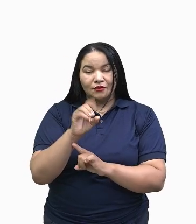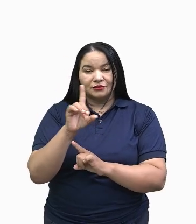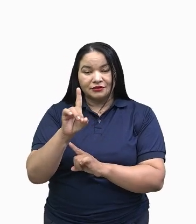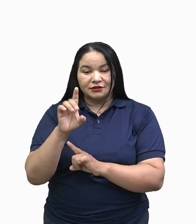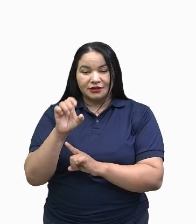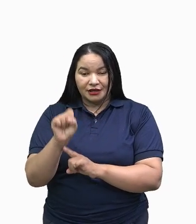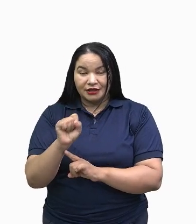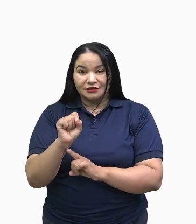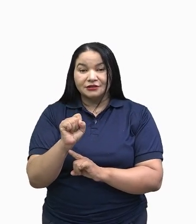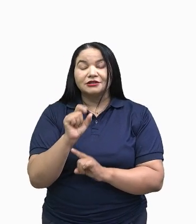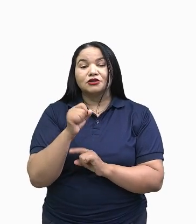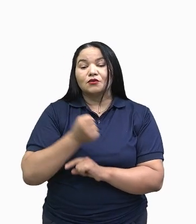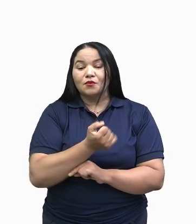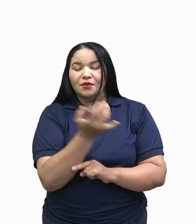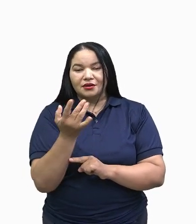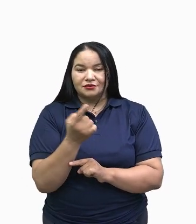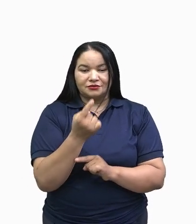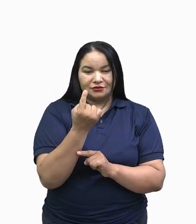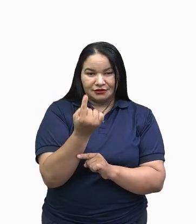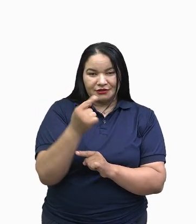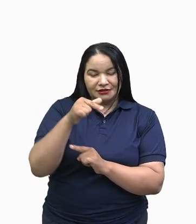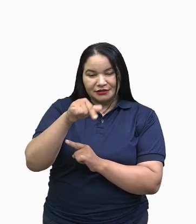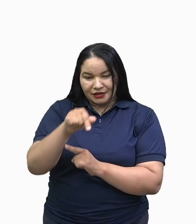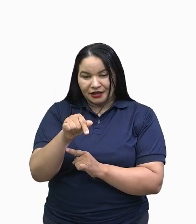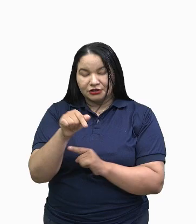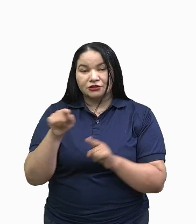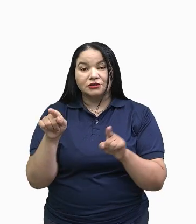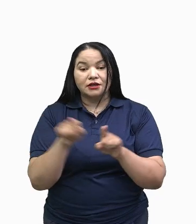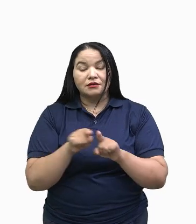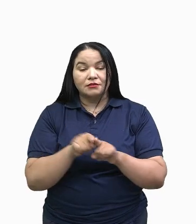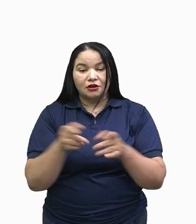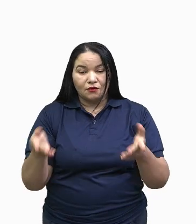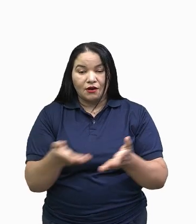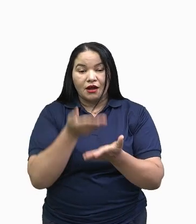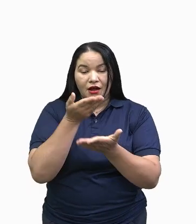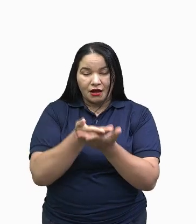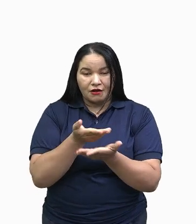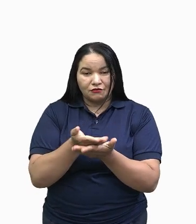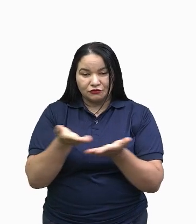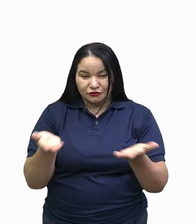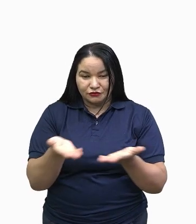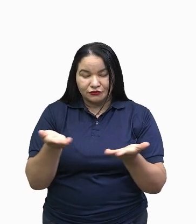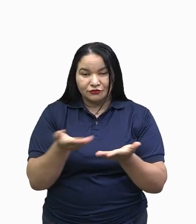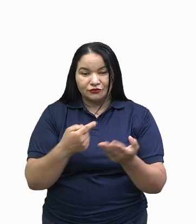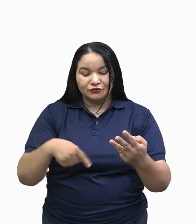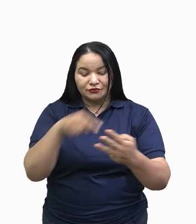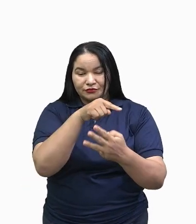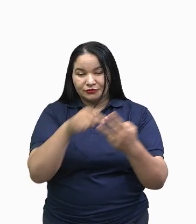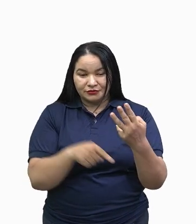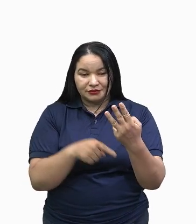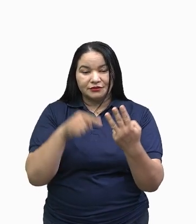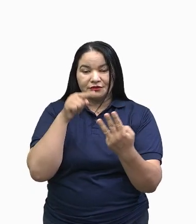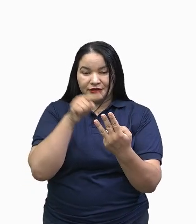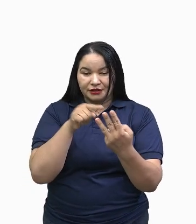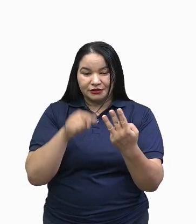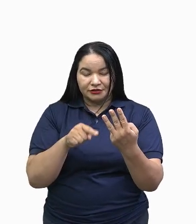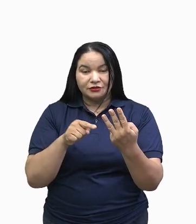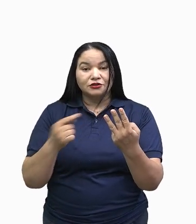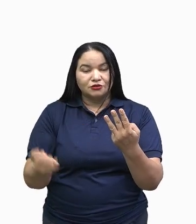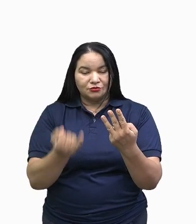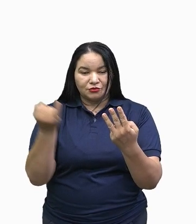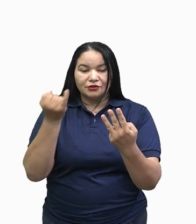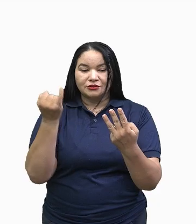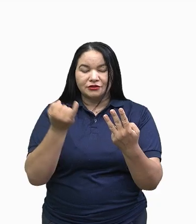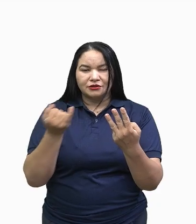são 17 objetivos, né? E para a aula de hoje nós temos aí 3, né, que serão mais